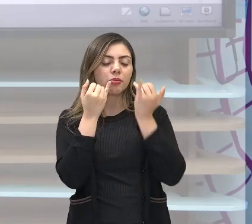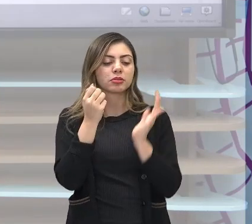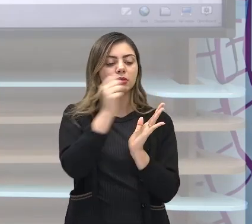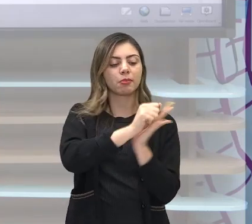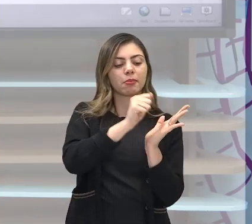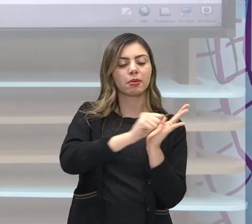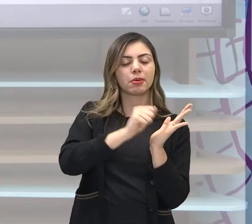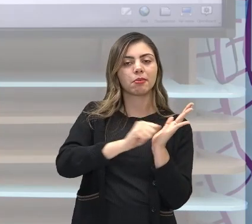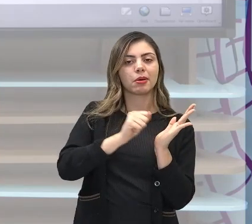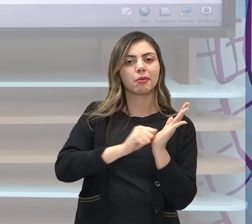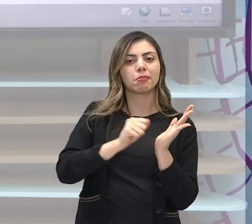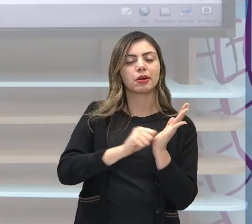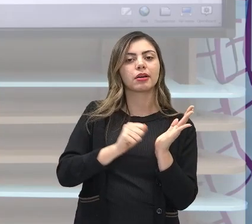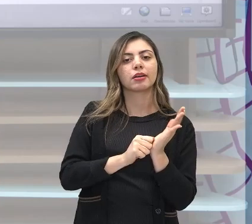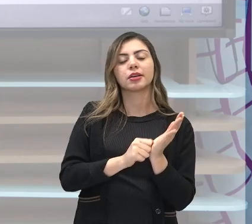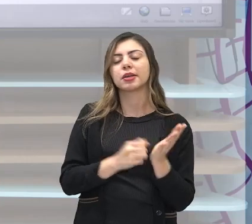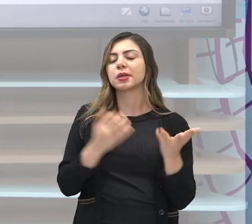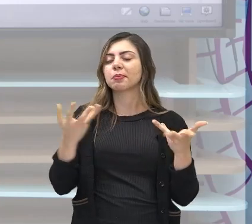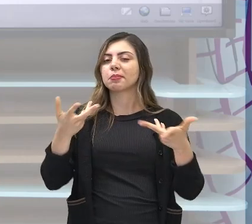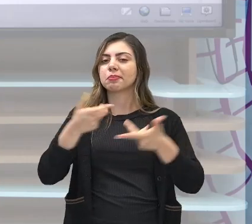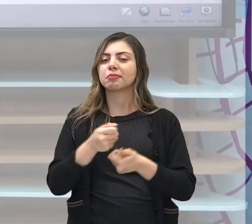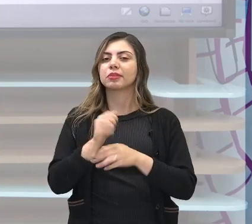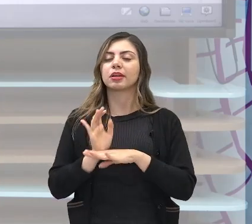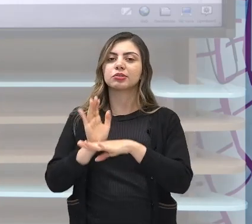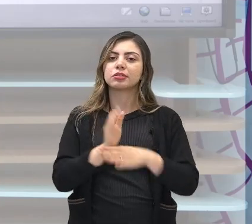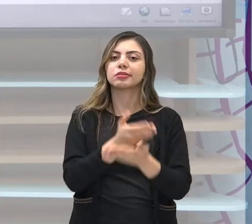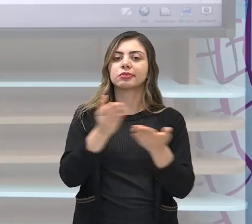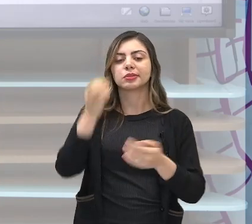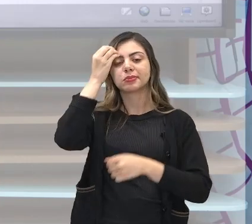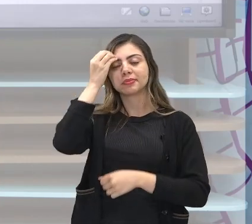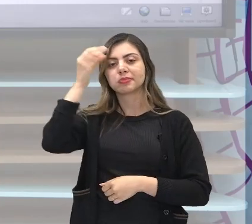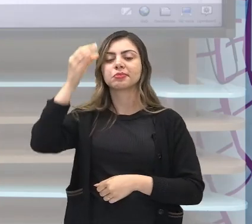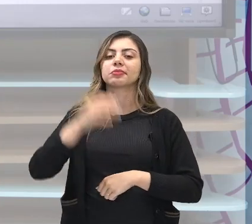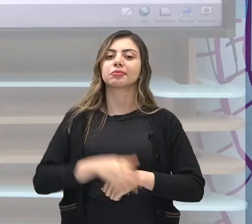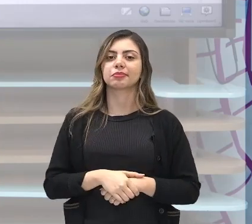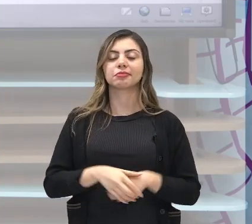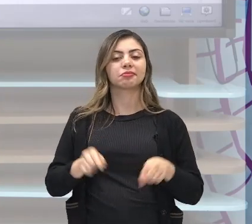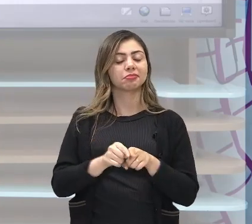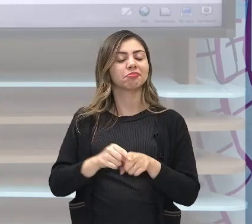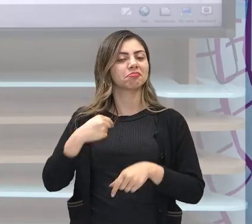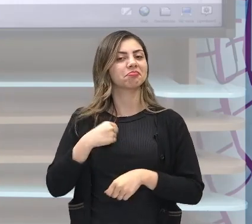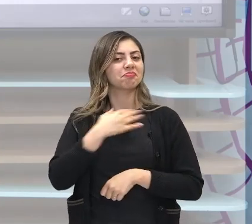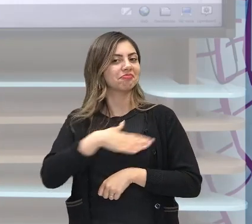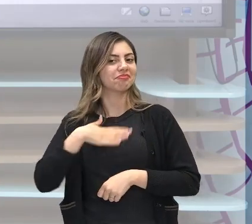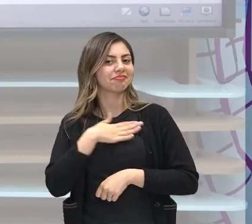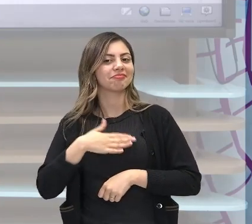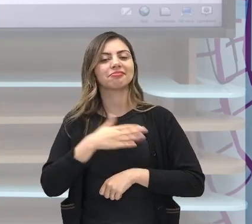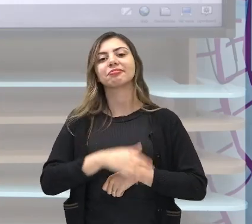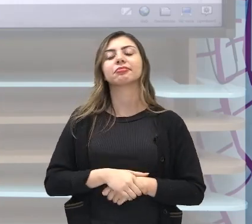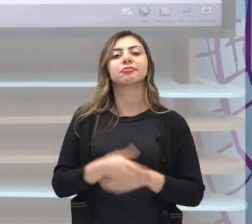que tenha sido extremamente proveitosa, tanto para você, pois para mim foi